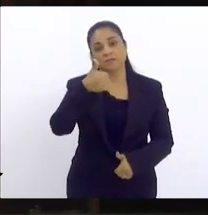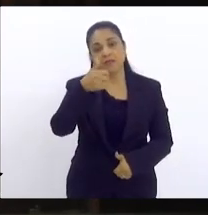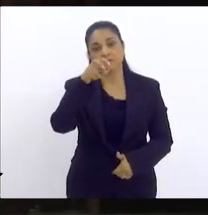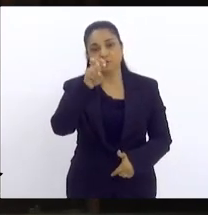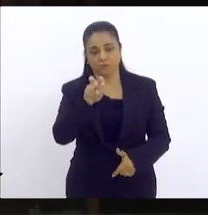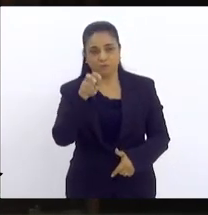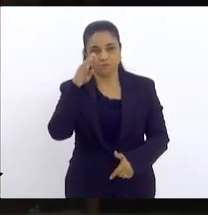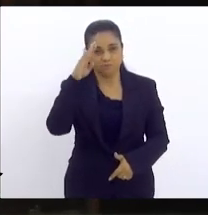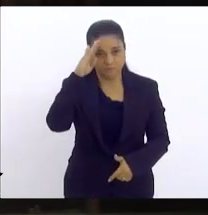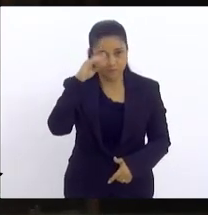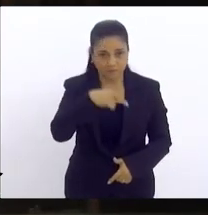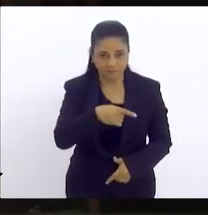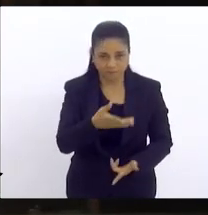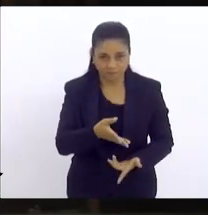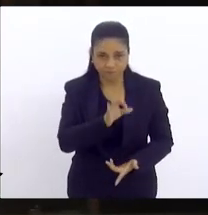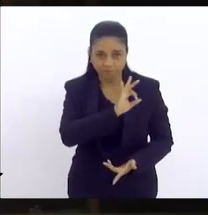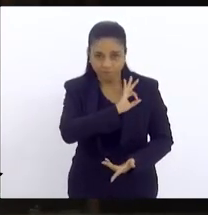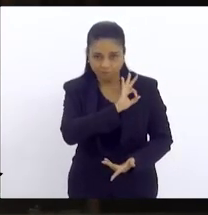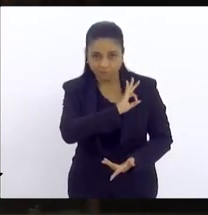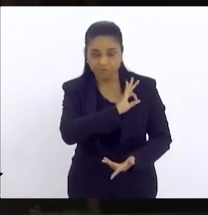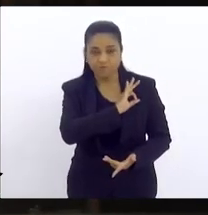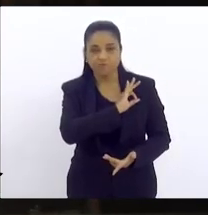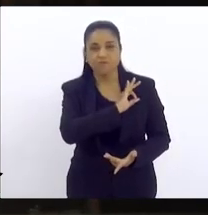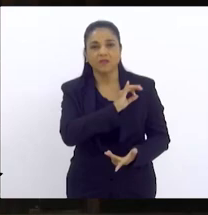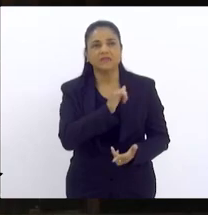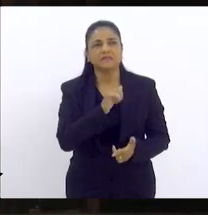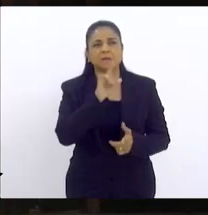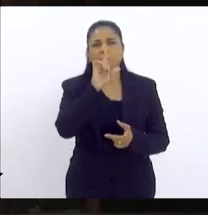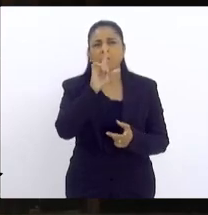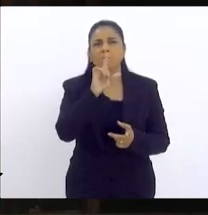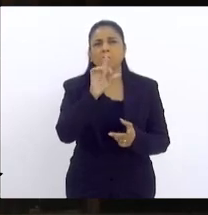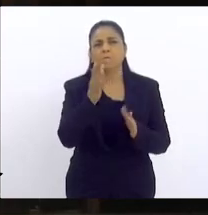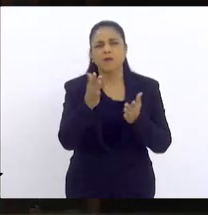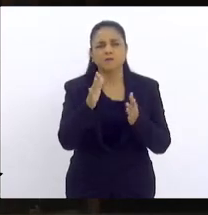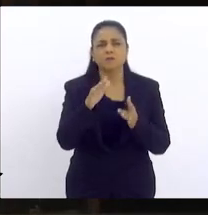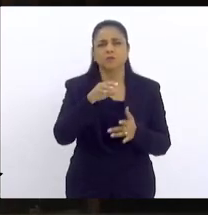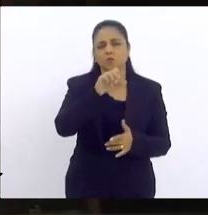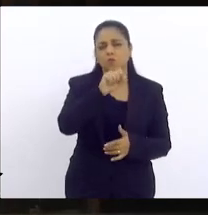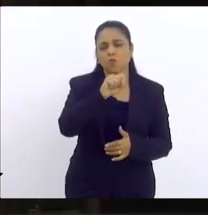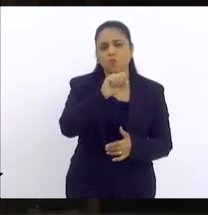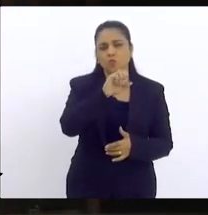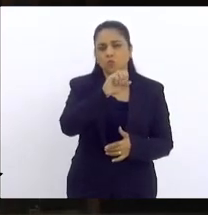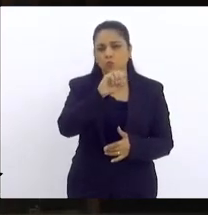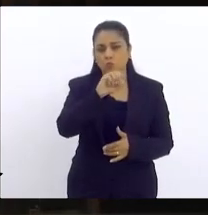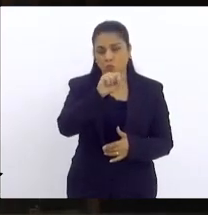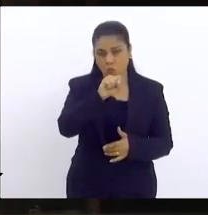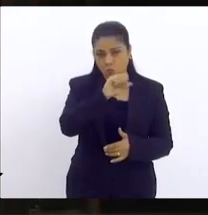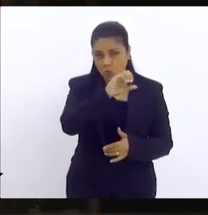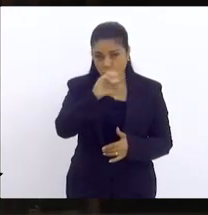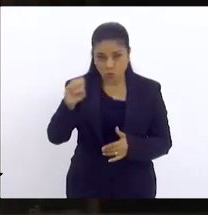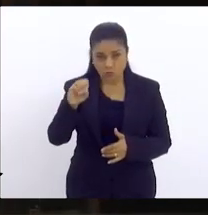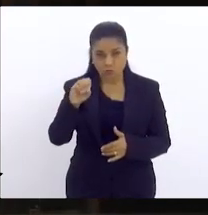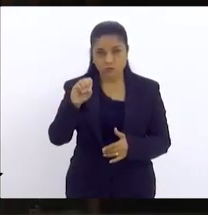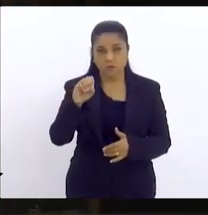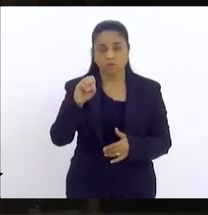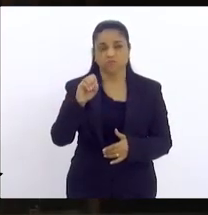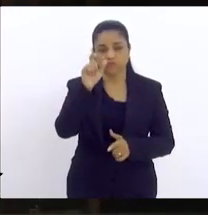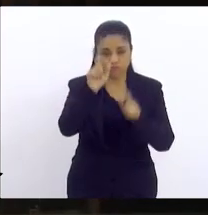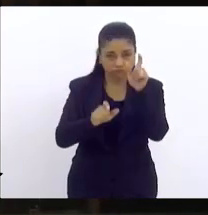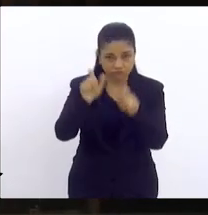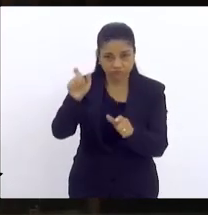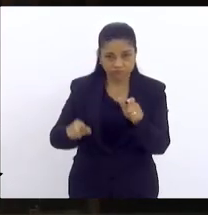que possui um pouco menos de 800 homens para atender uma região de quase 500 quilômetros